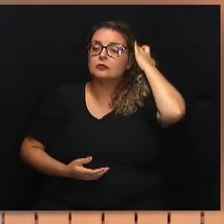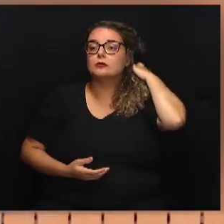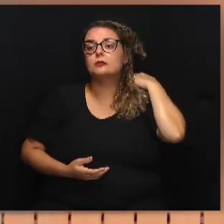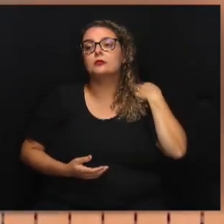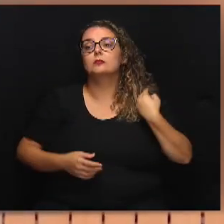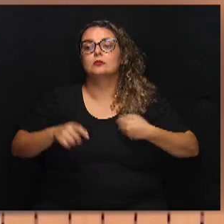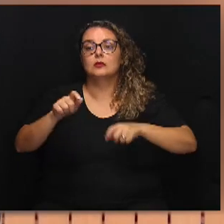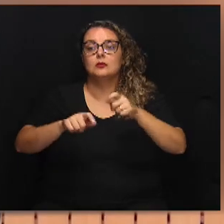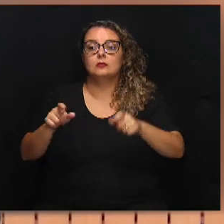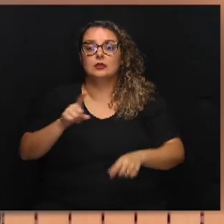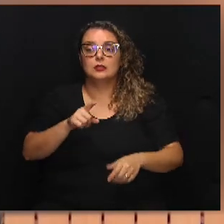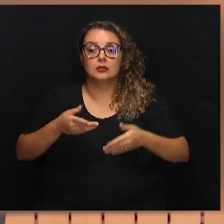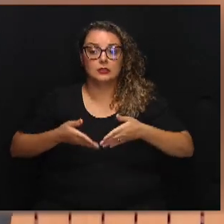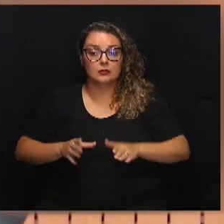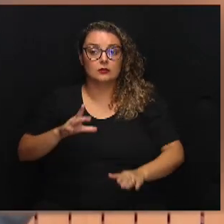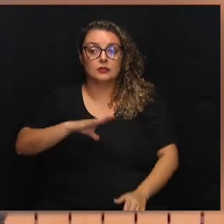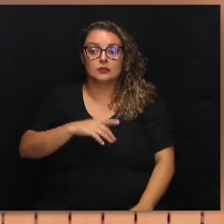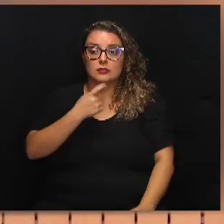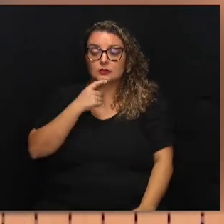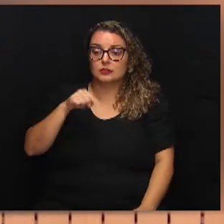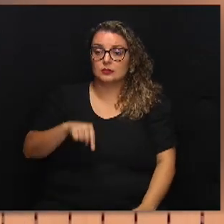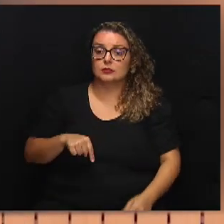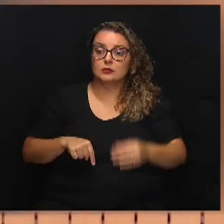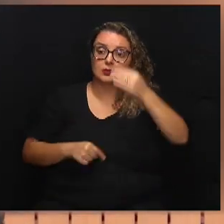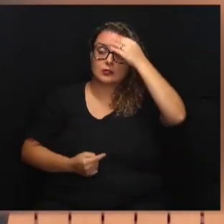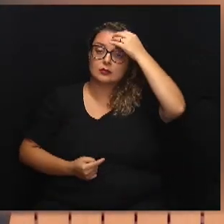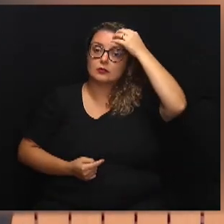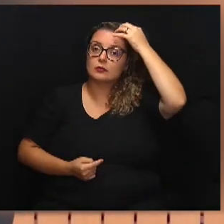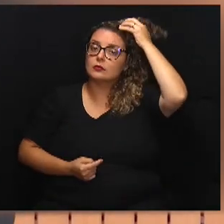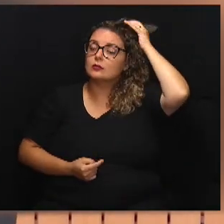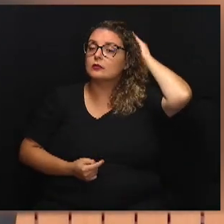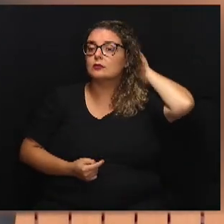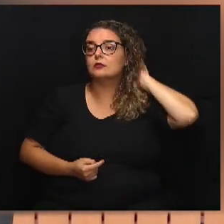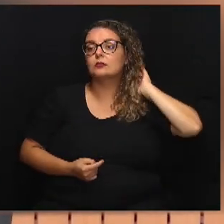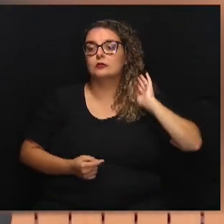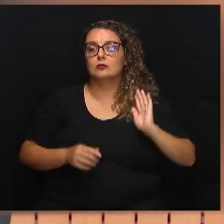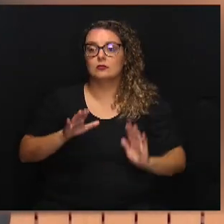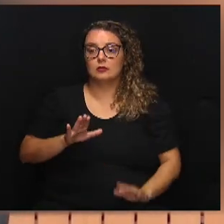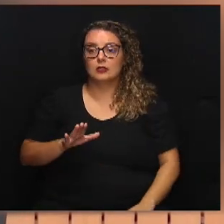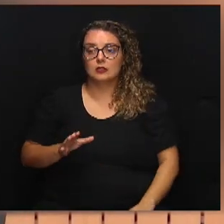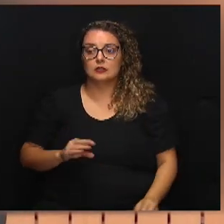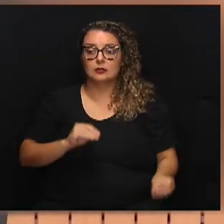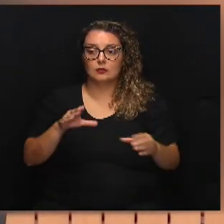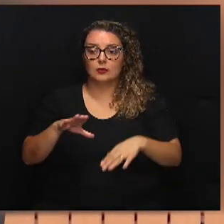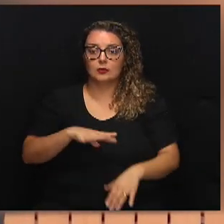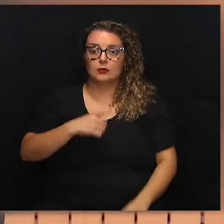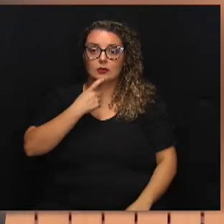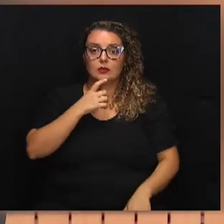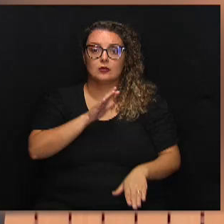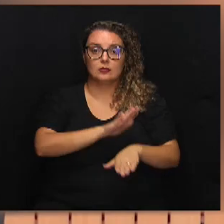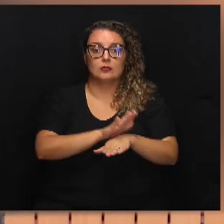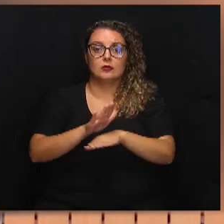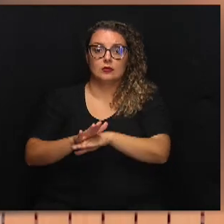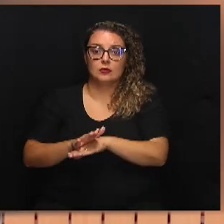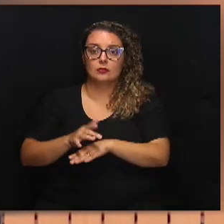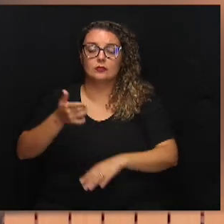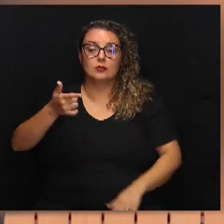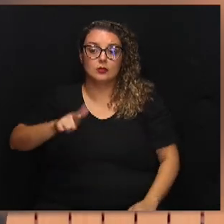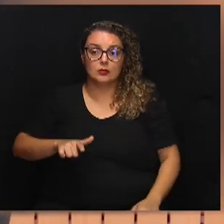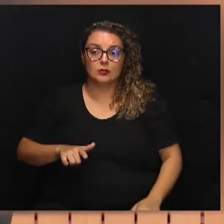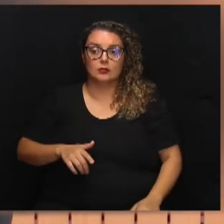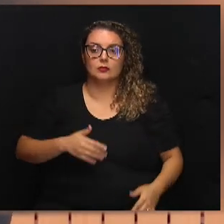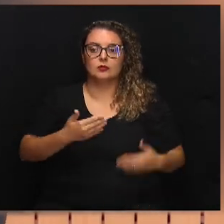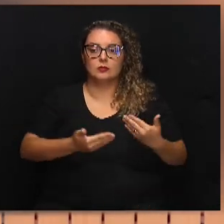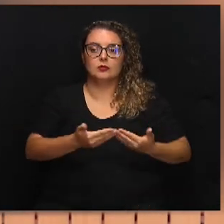que não nasceram aqui, mas que vieram para Campinas e ajudaram e continuam